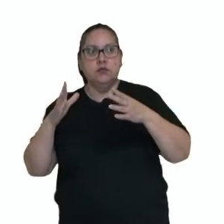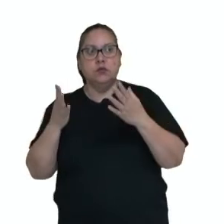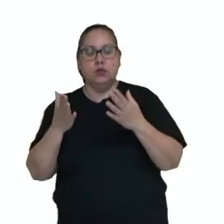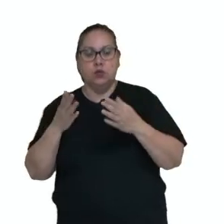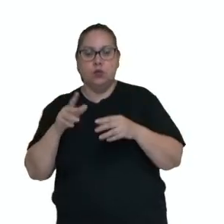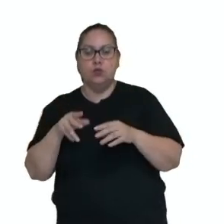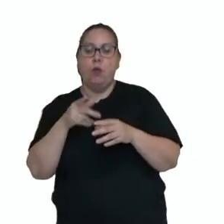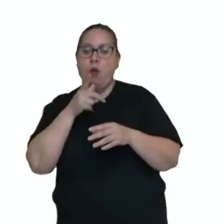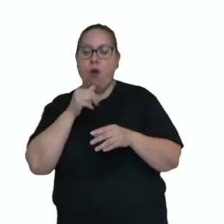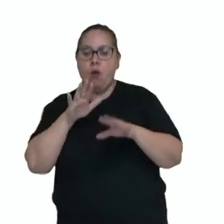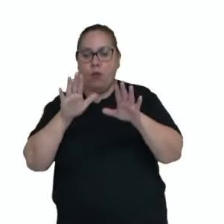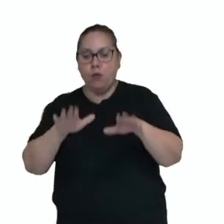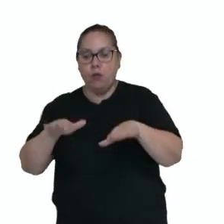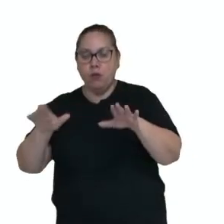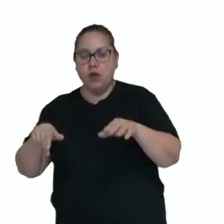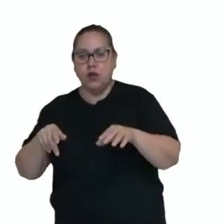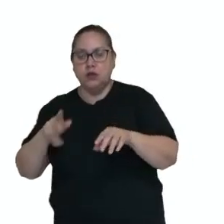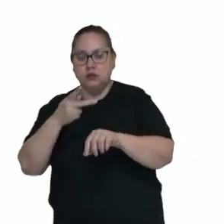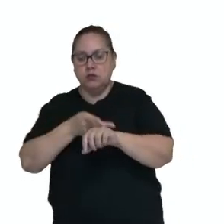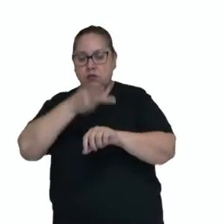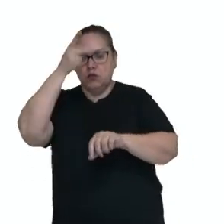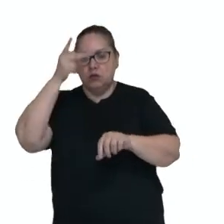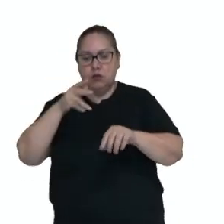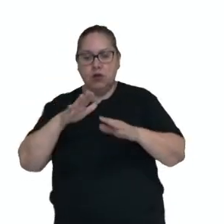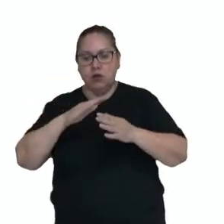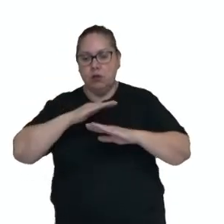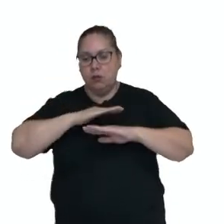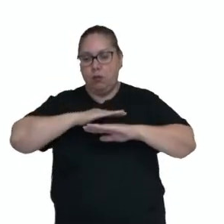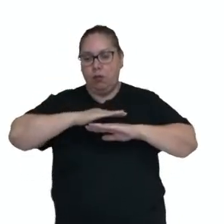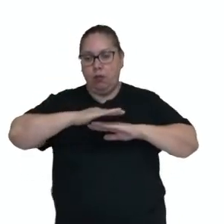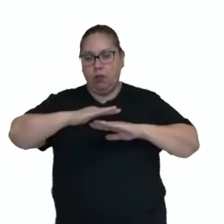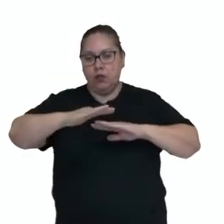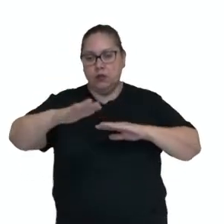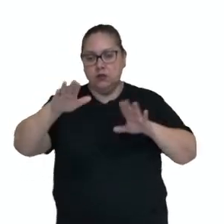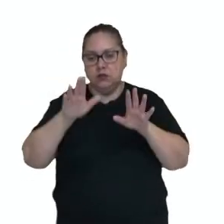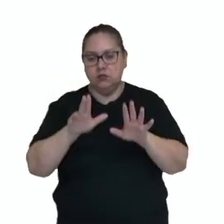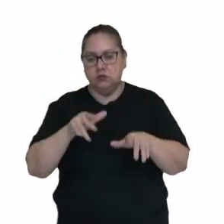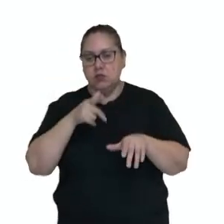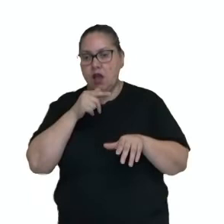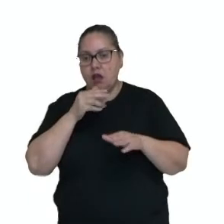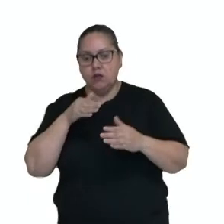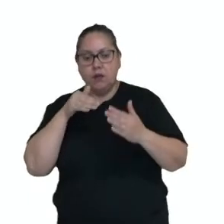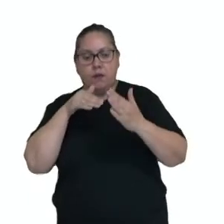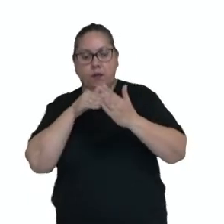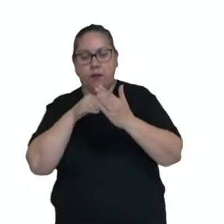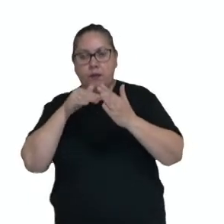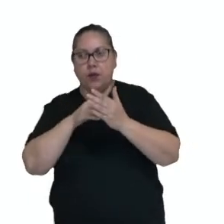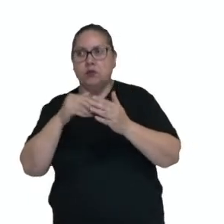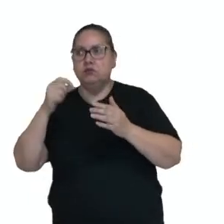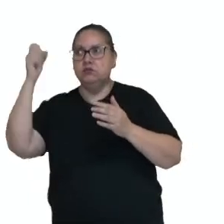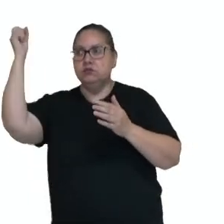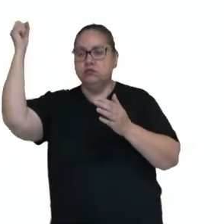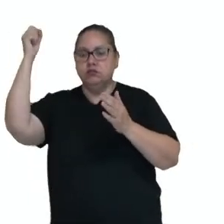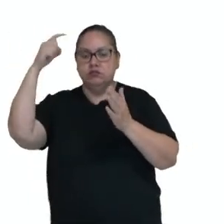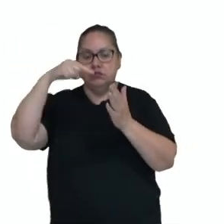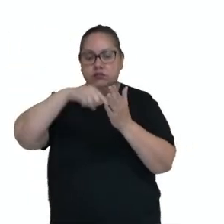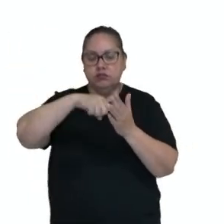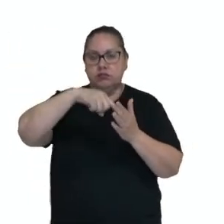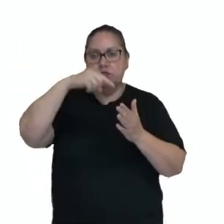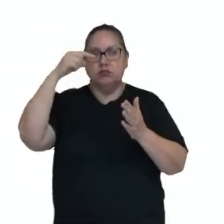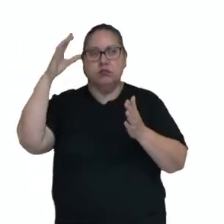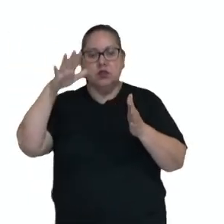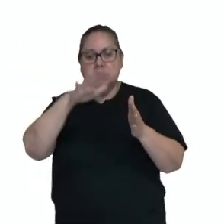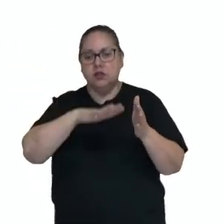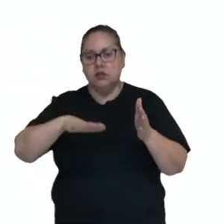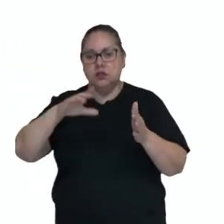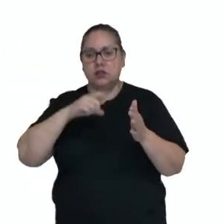ou seja, no mar, o petróleo forma uma película sobre a água, impedindo que a luz alcance as regiões que